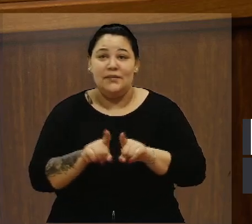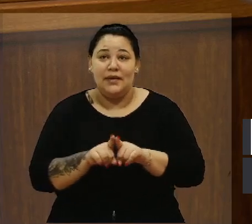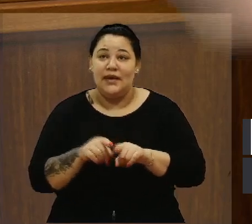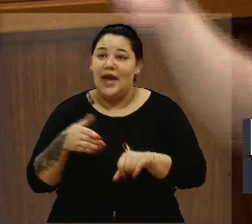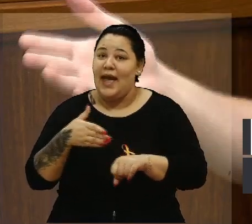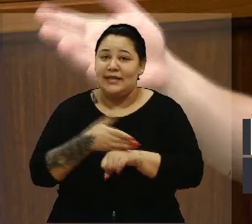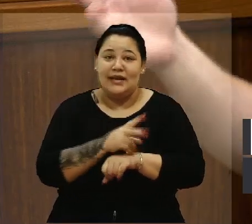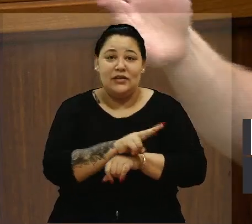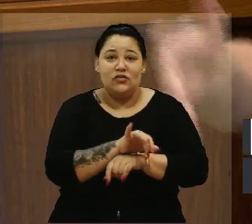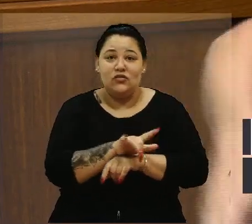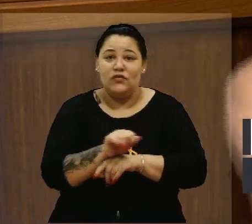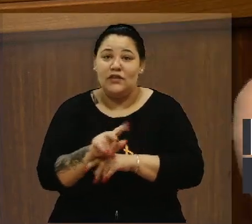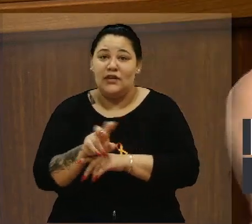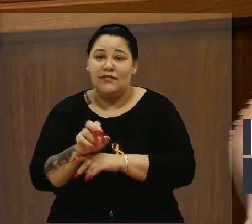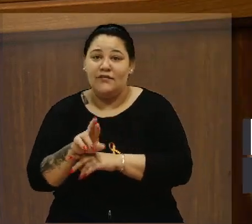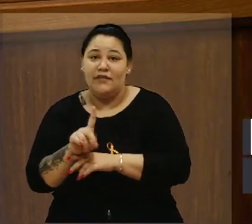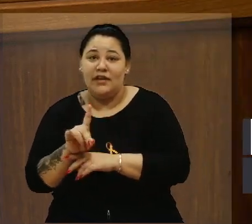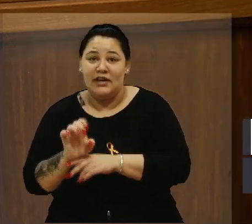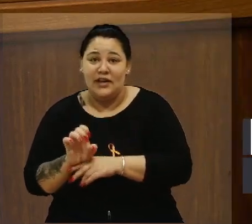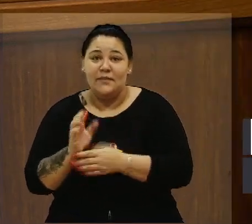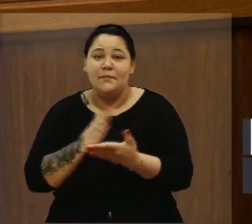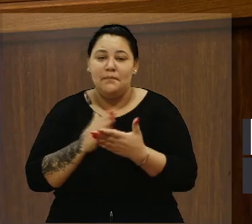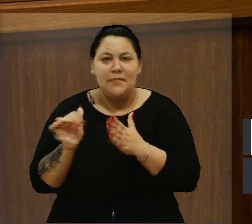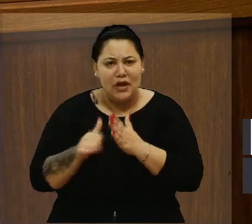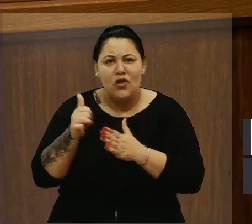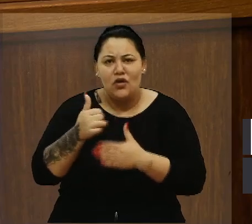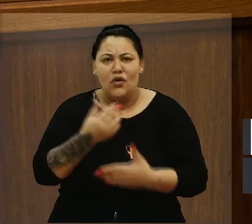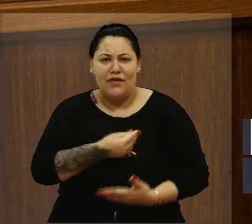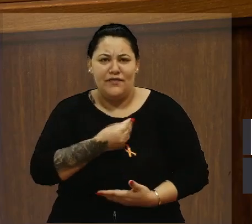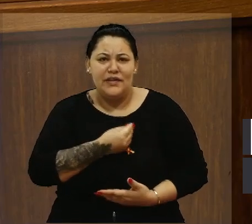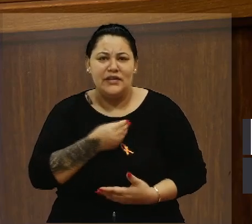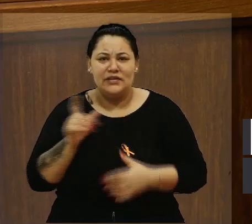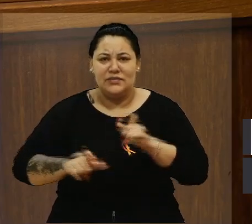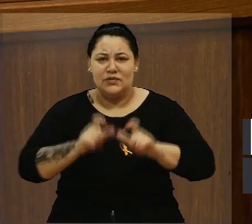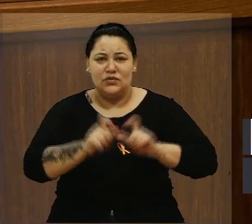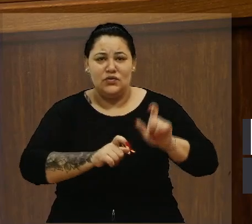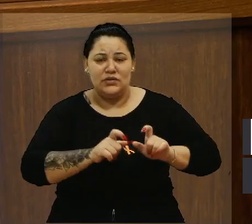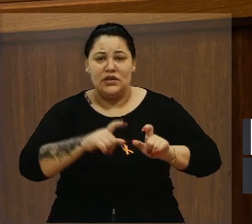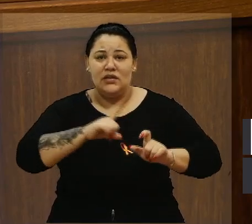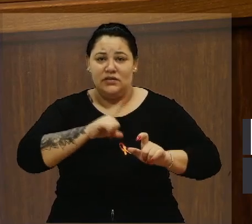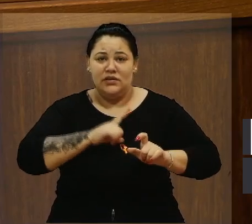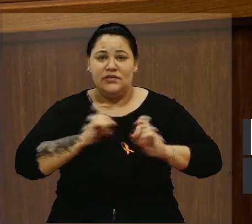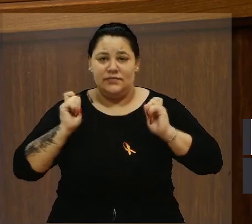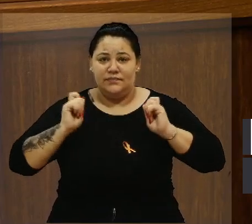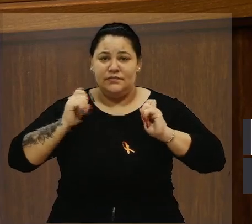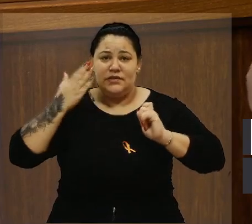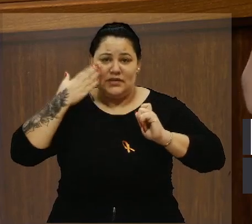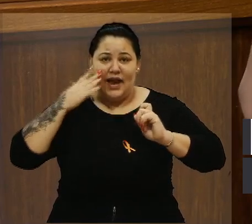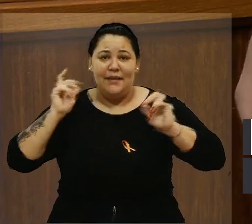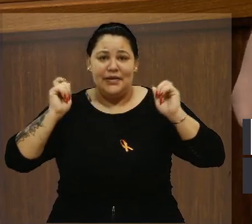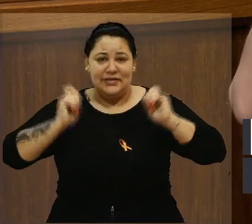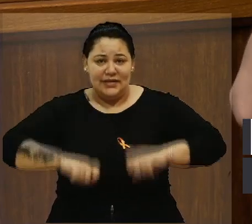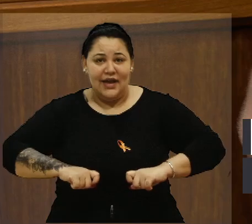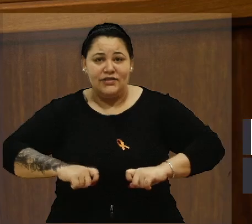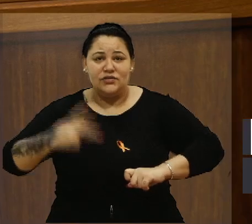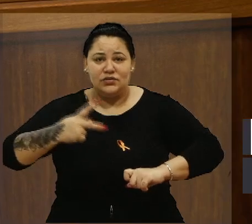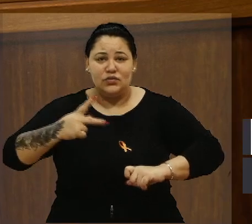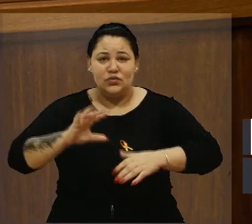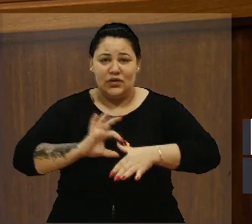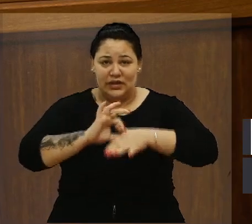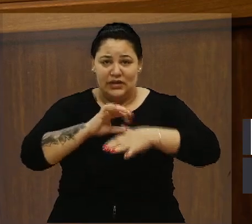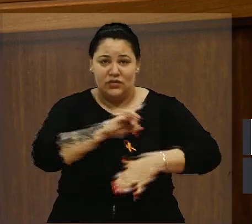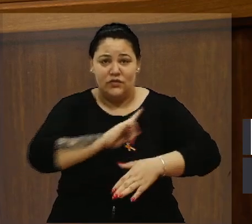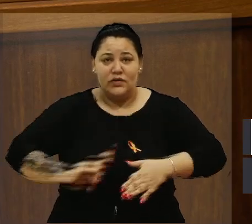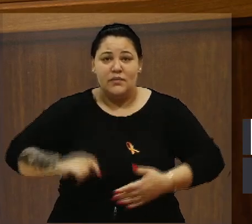melhorou significativamente a vida das pessoas. Acho que o município, tenho certeza da competência do senhor como vice-líder desse governo, deveria pensar uma alternativa,